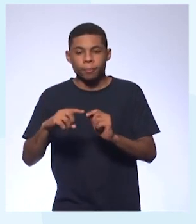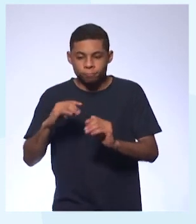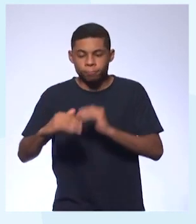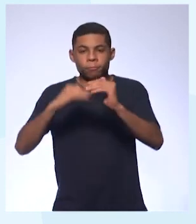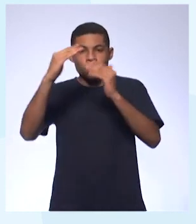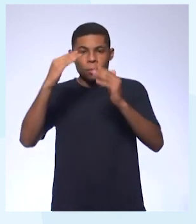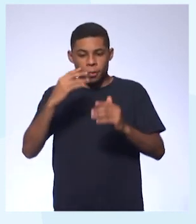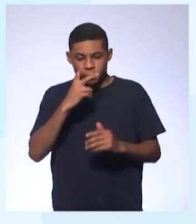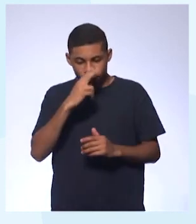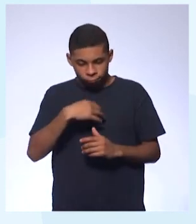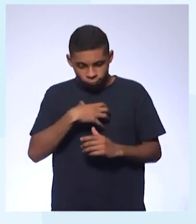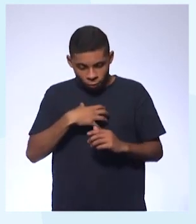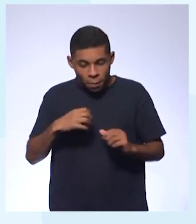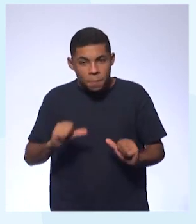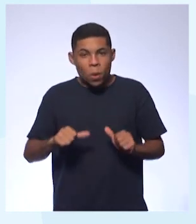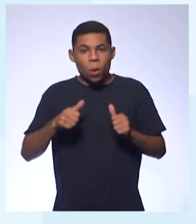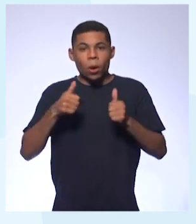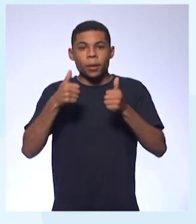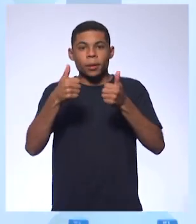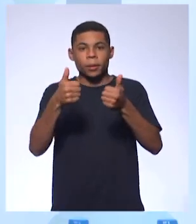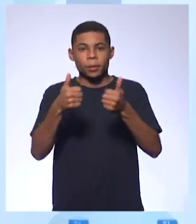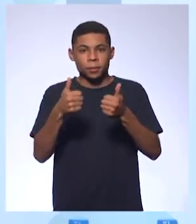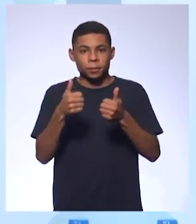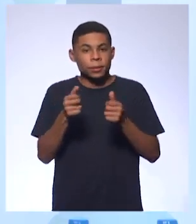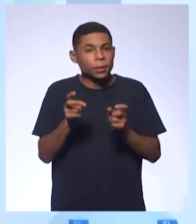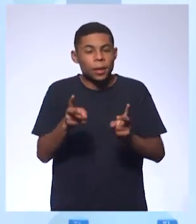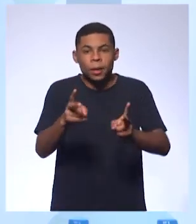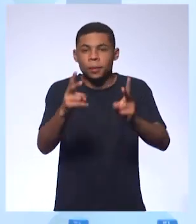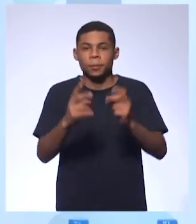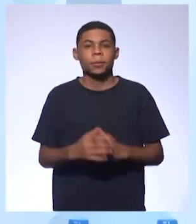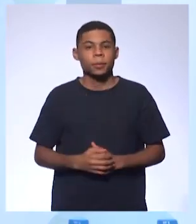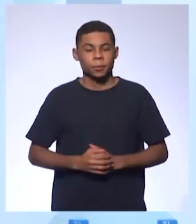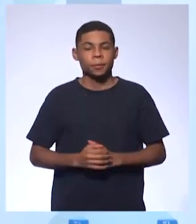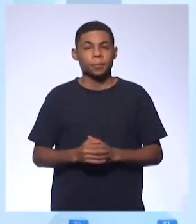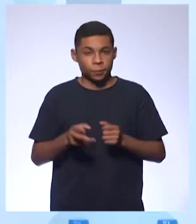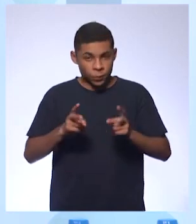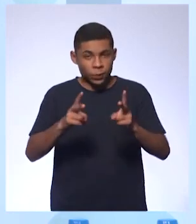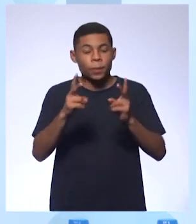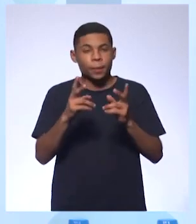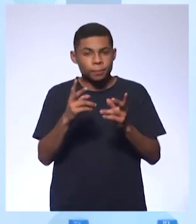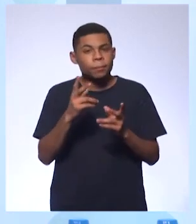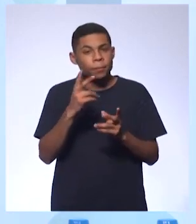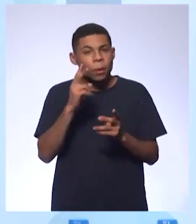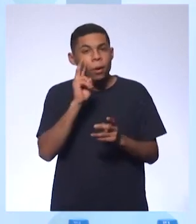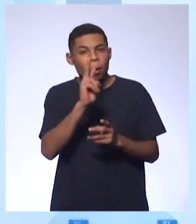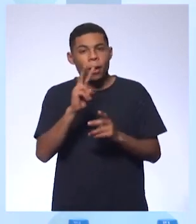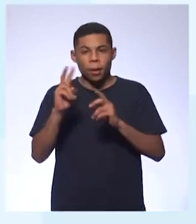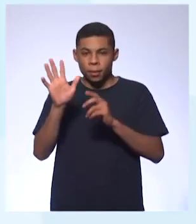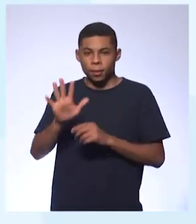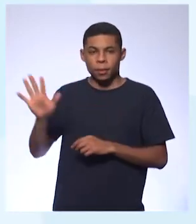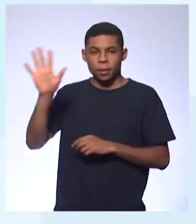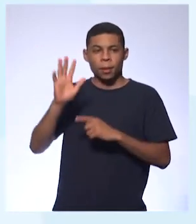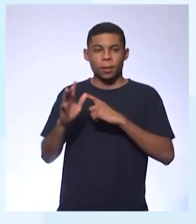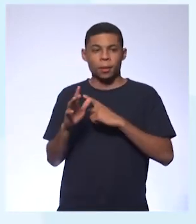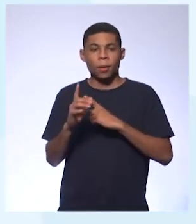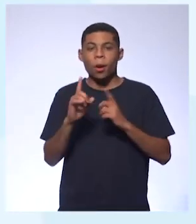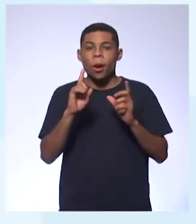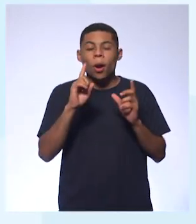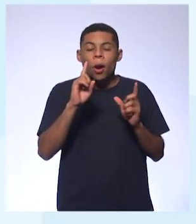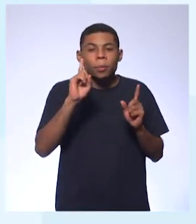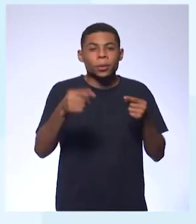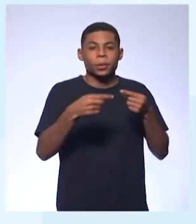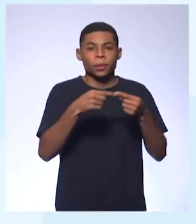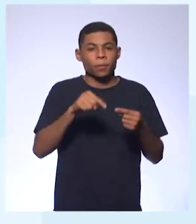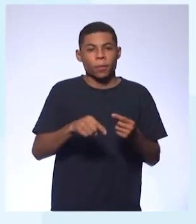e melhoria do desempenho sempre. Então, continuando, observe aí na tela qual é o objetivo da